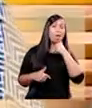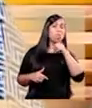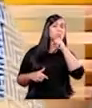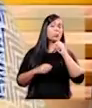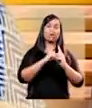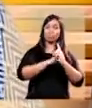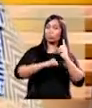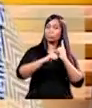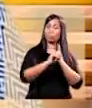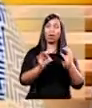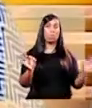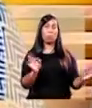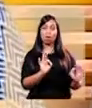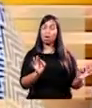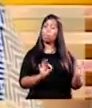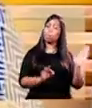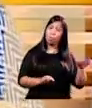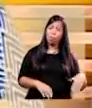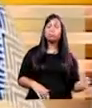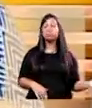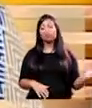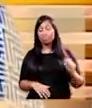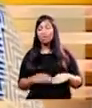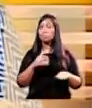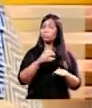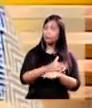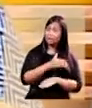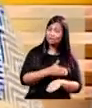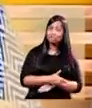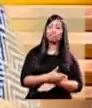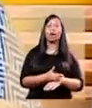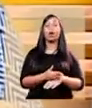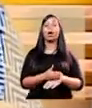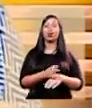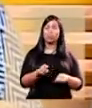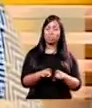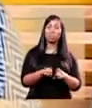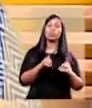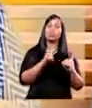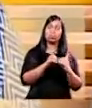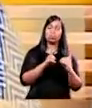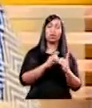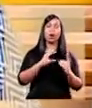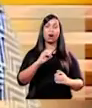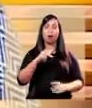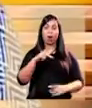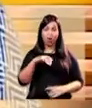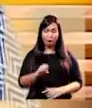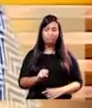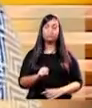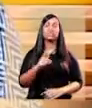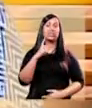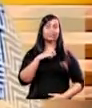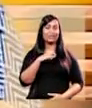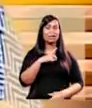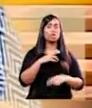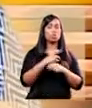social, precisa acontecer isso, tem que participar, a senhora não está participando, também os atendimentos no CAPS, a gente tem um